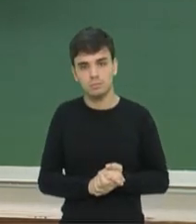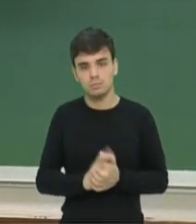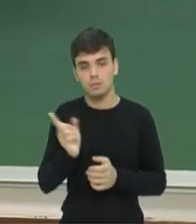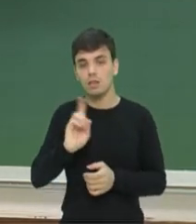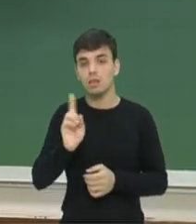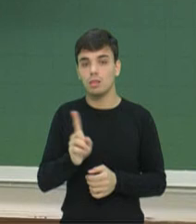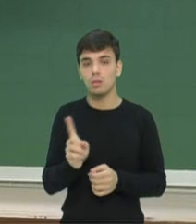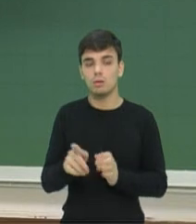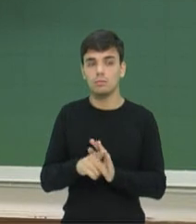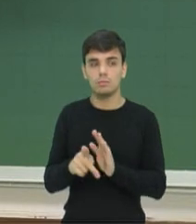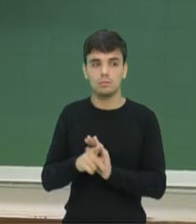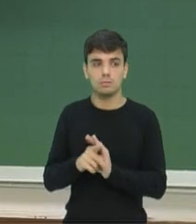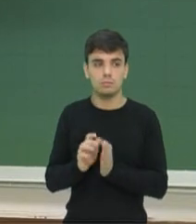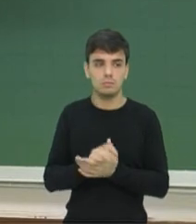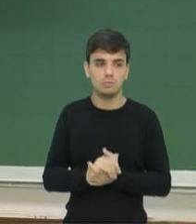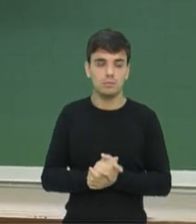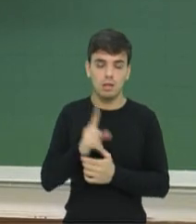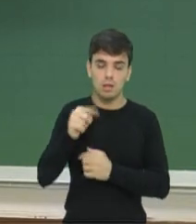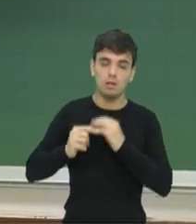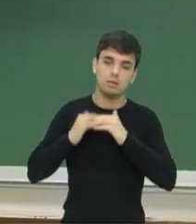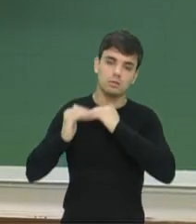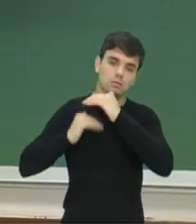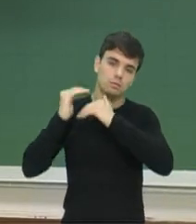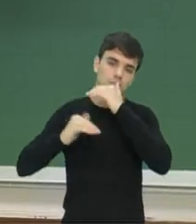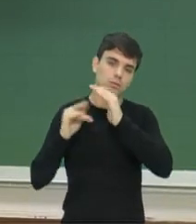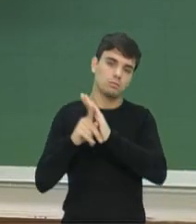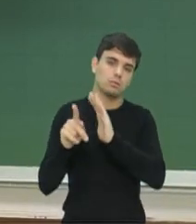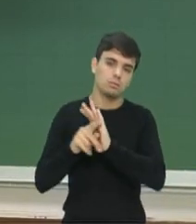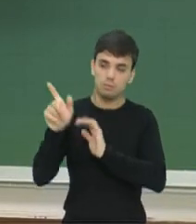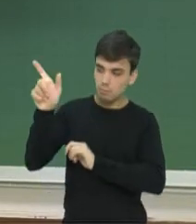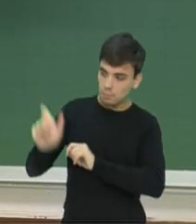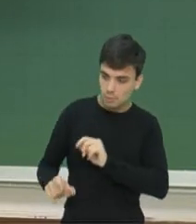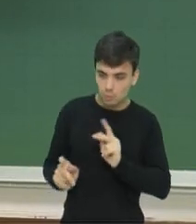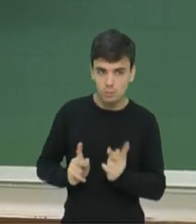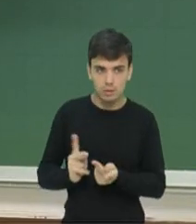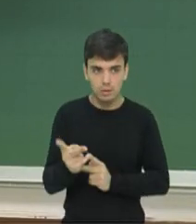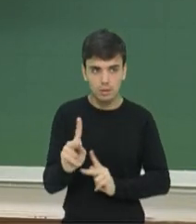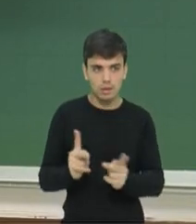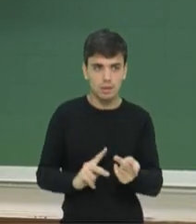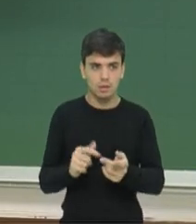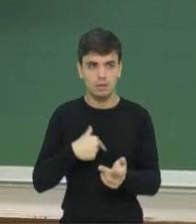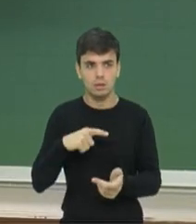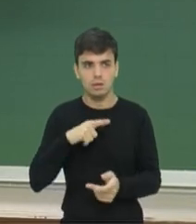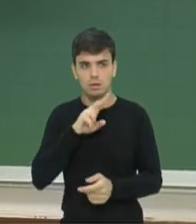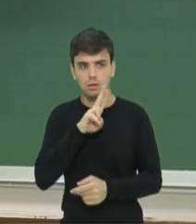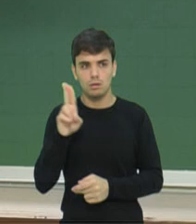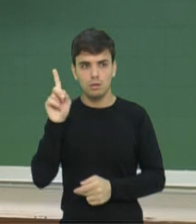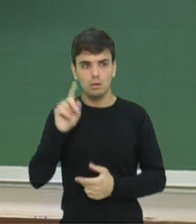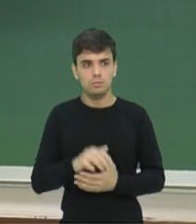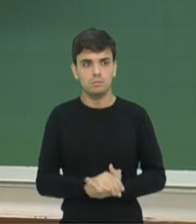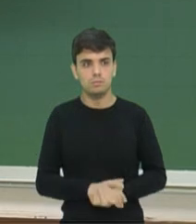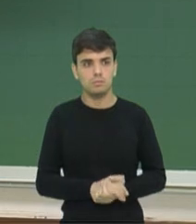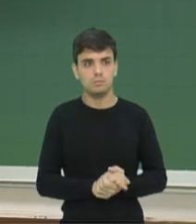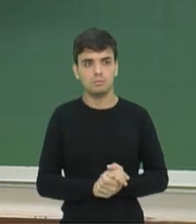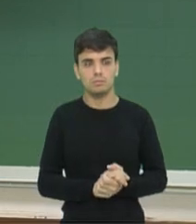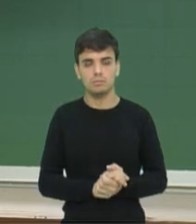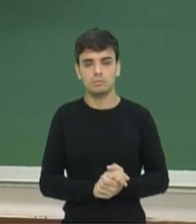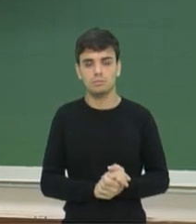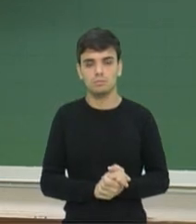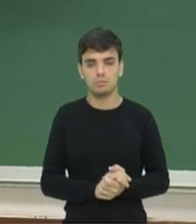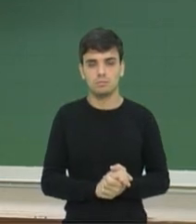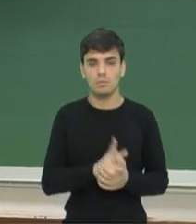não é o objetivo principal, né? Sim, o desenvolvimento do karateka, como está colocado aqui, né? Então, além de ser agradável assistir, os golpes são